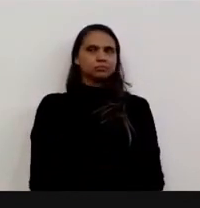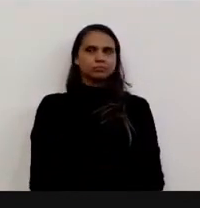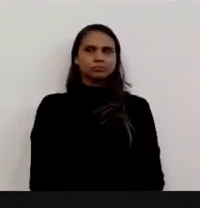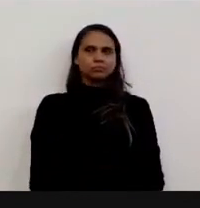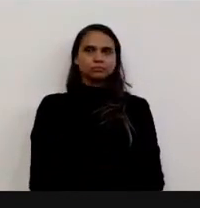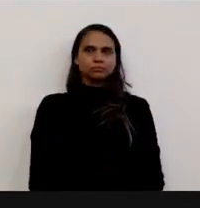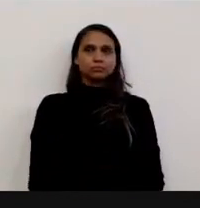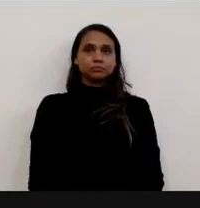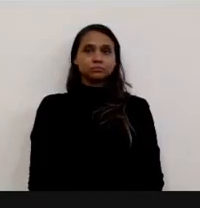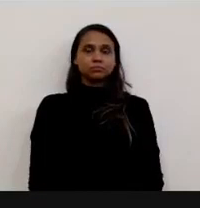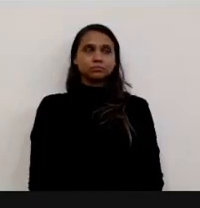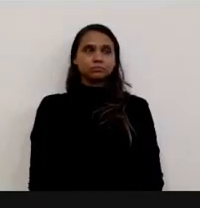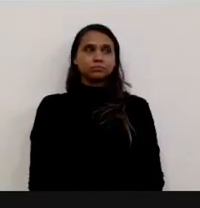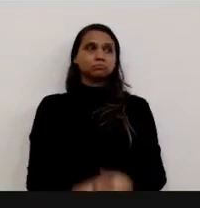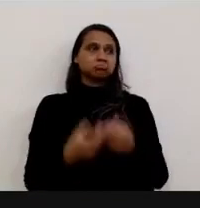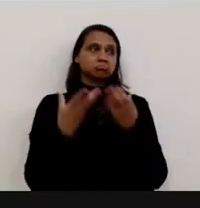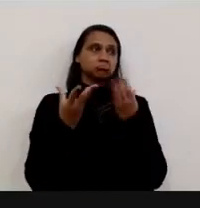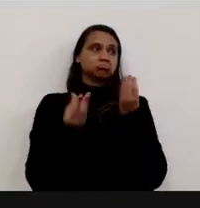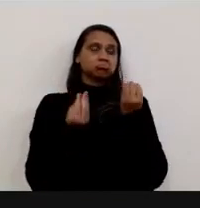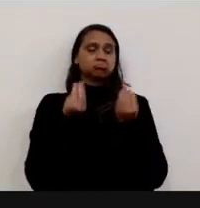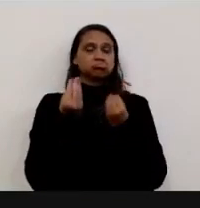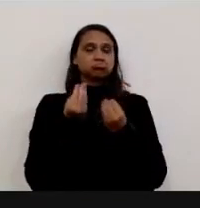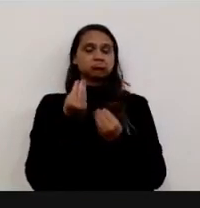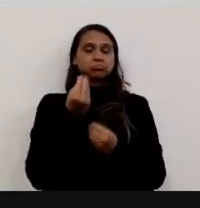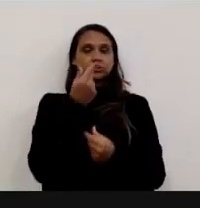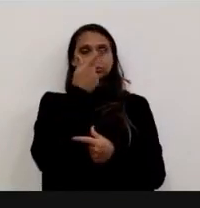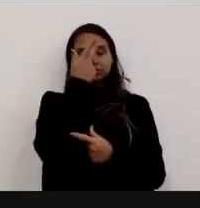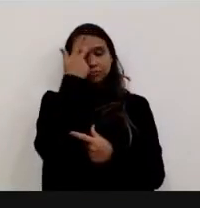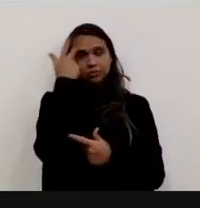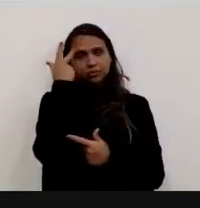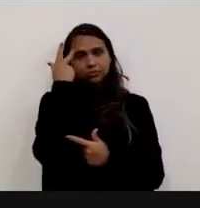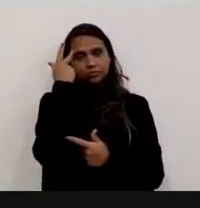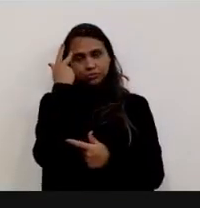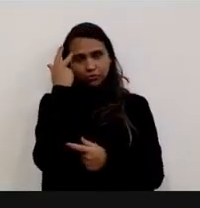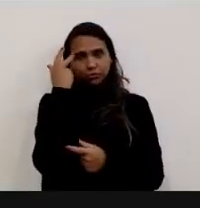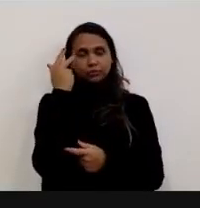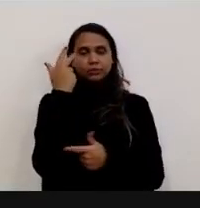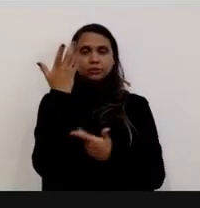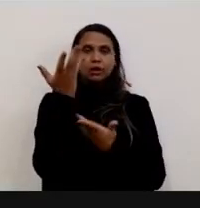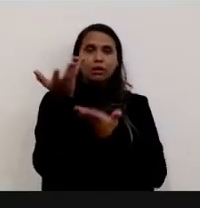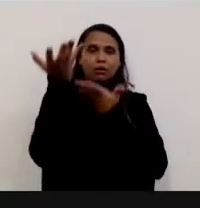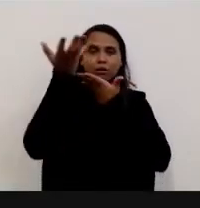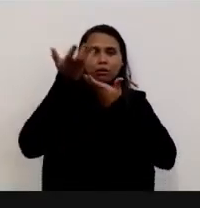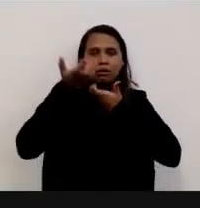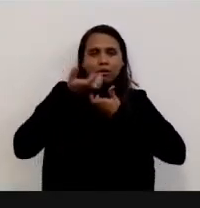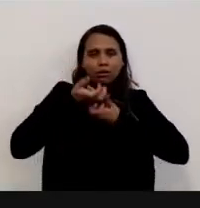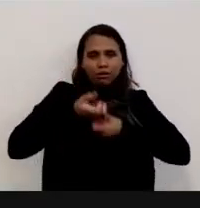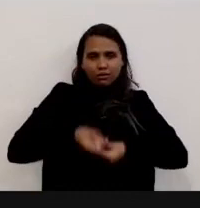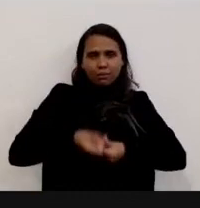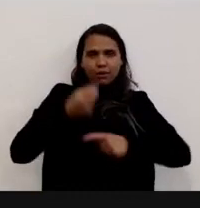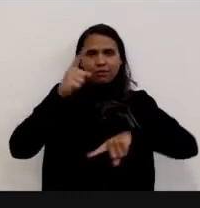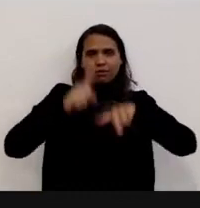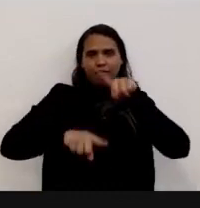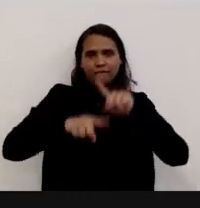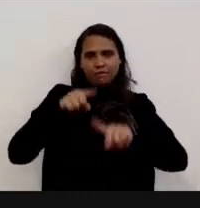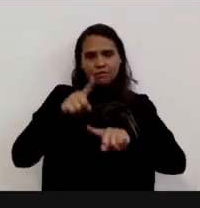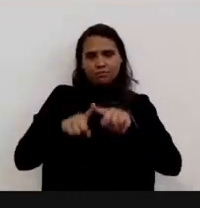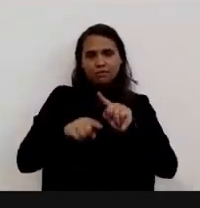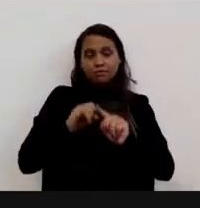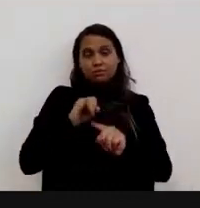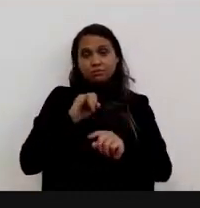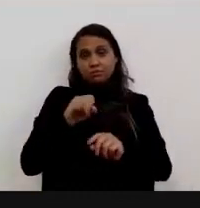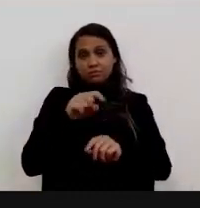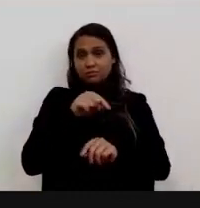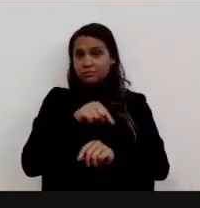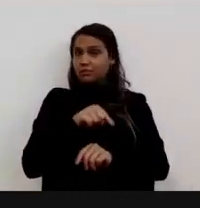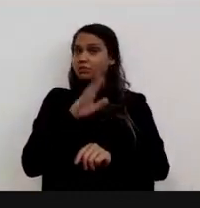o pessoal da taquigrafia está recebendo essa ferramenta? Se